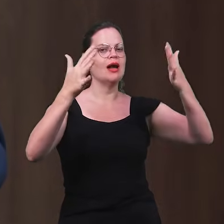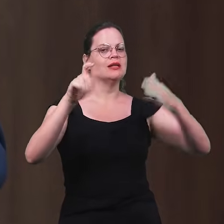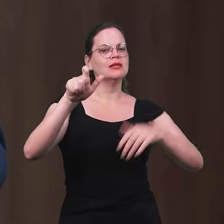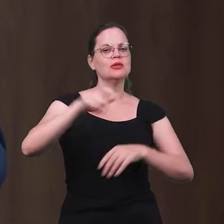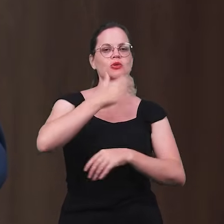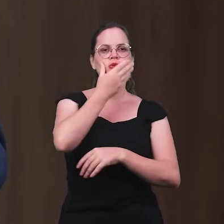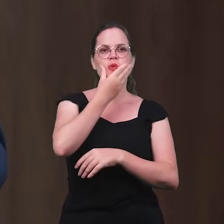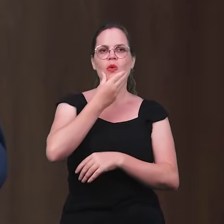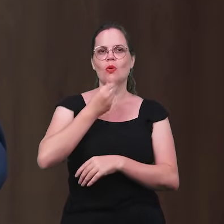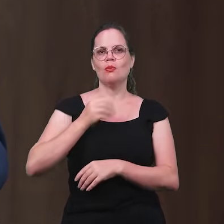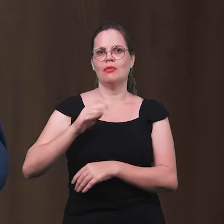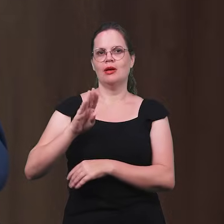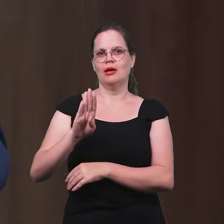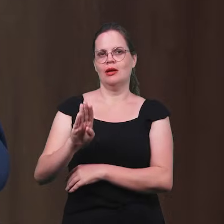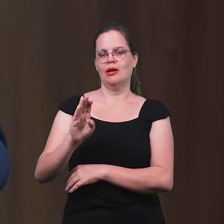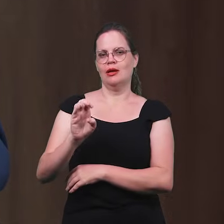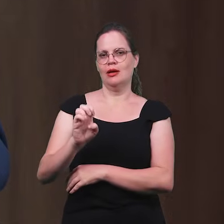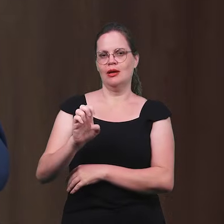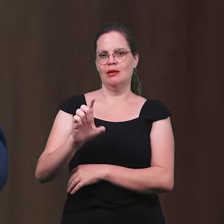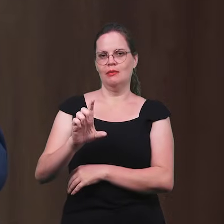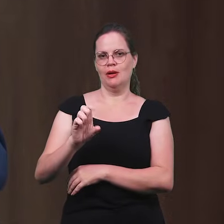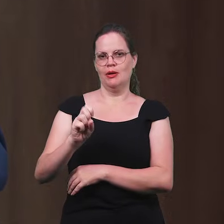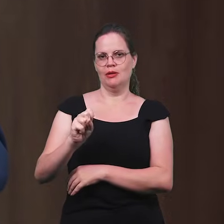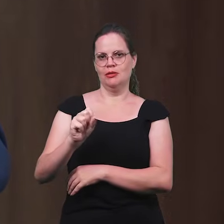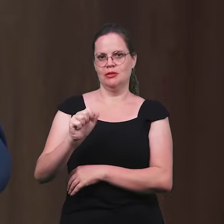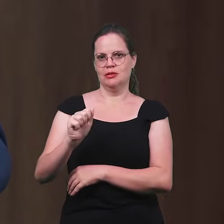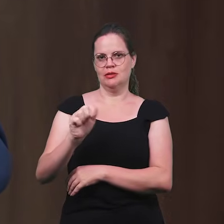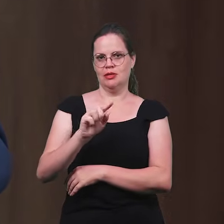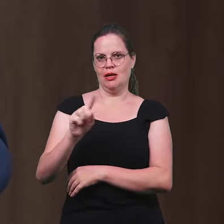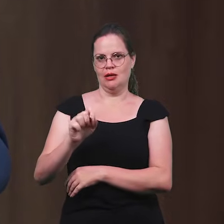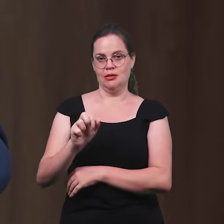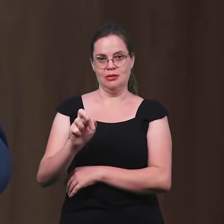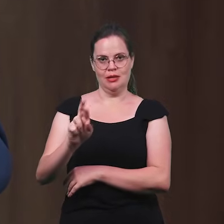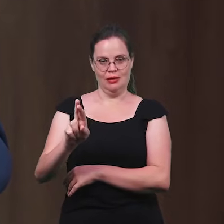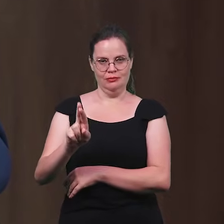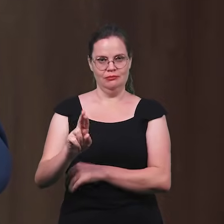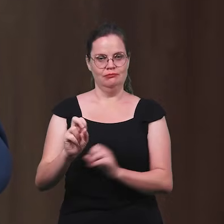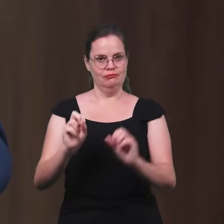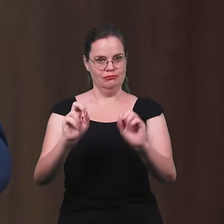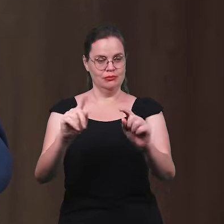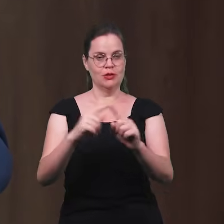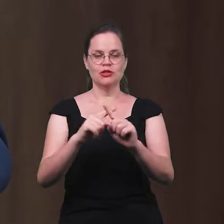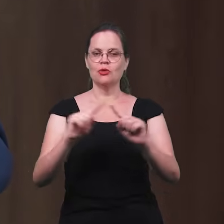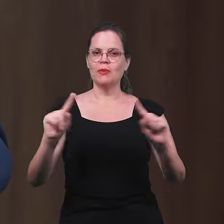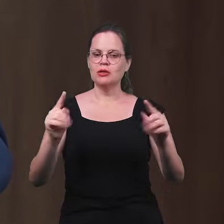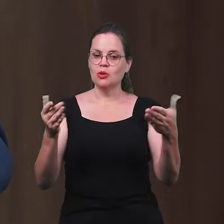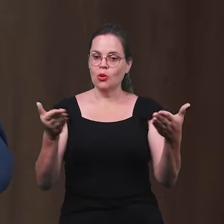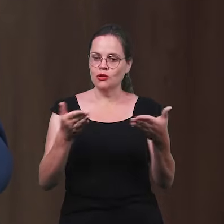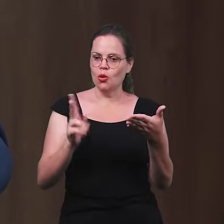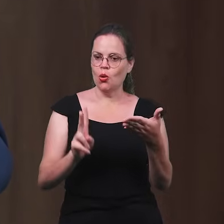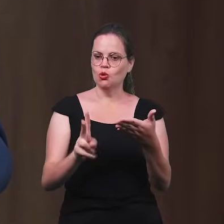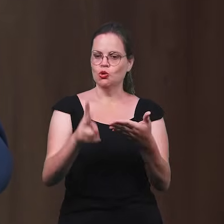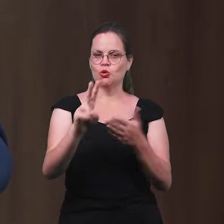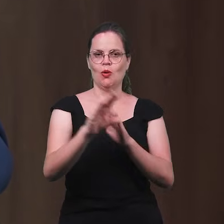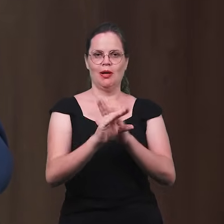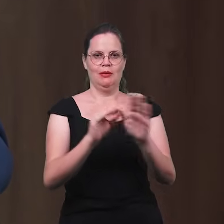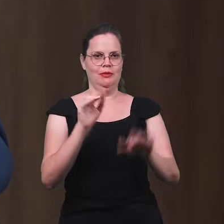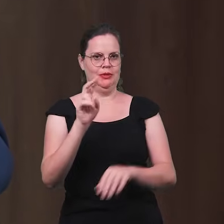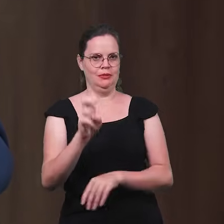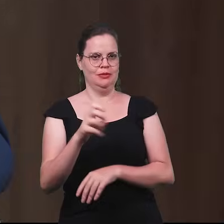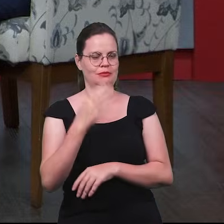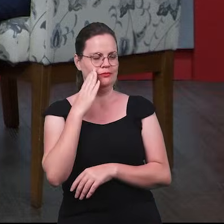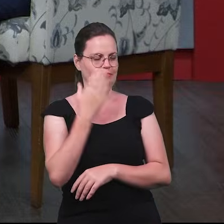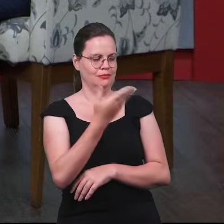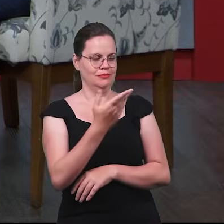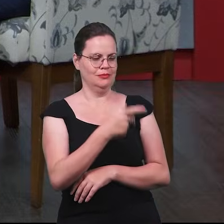E estaremos dando continuidade neste episódio. Está conosco aqui presencialmente pastor